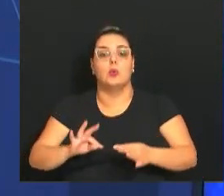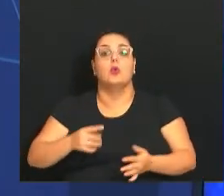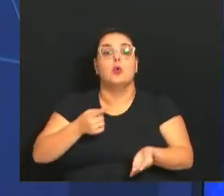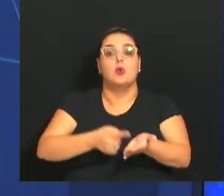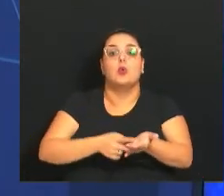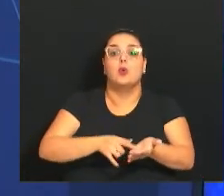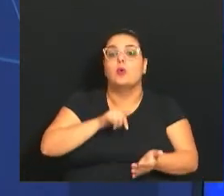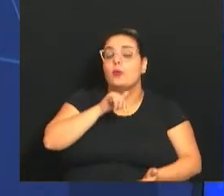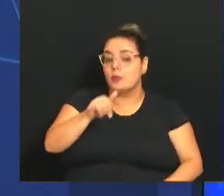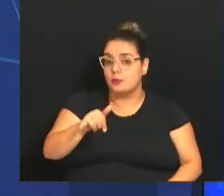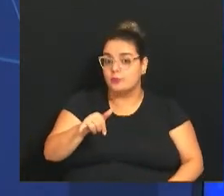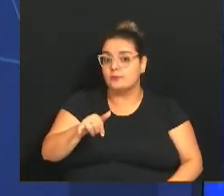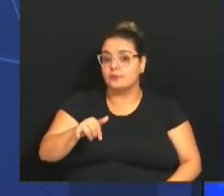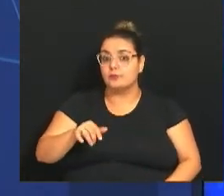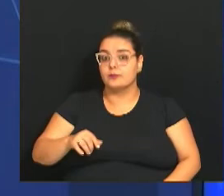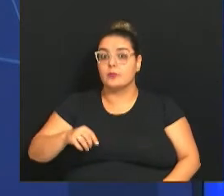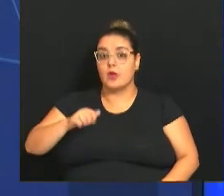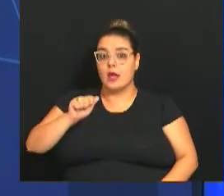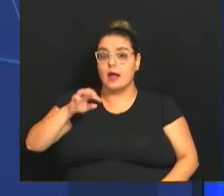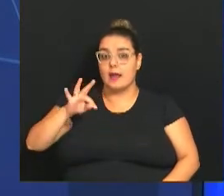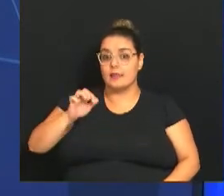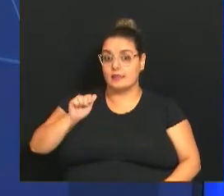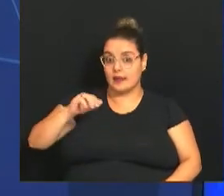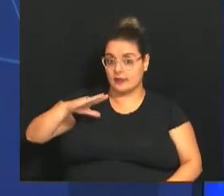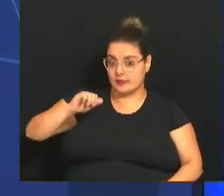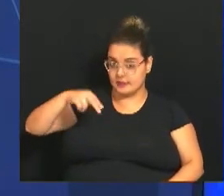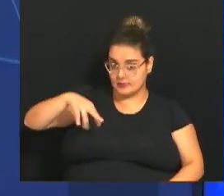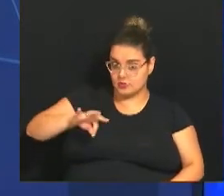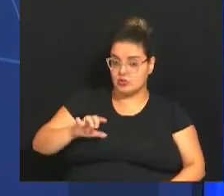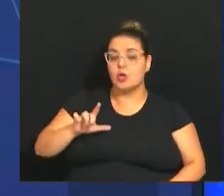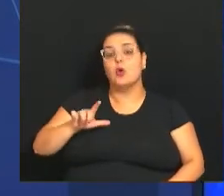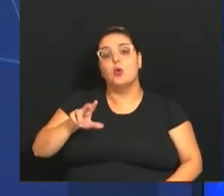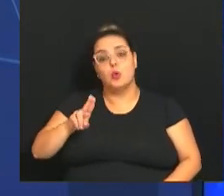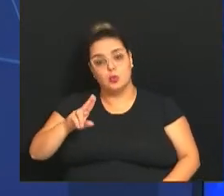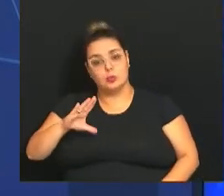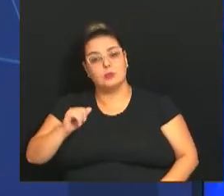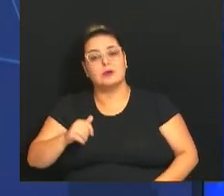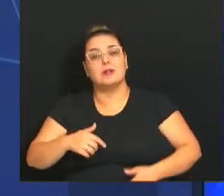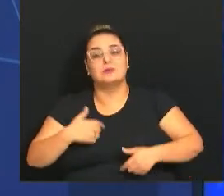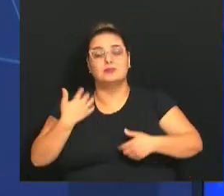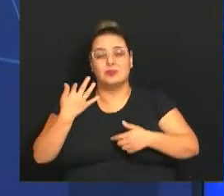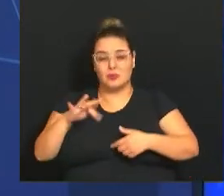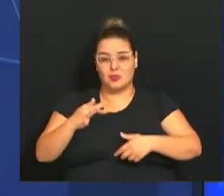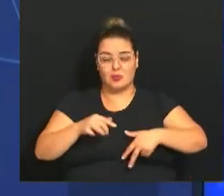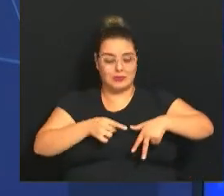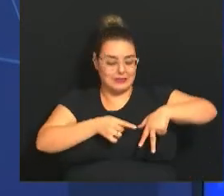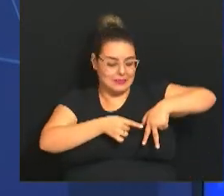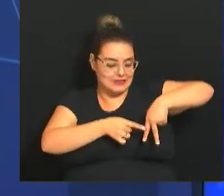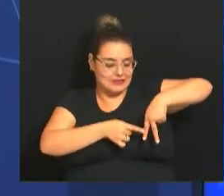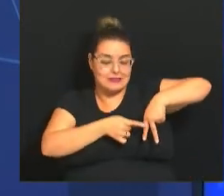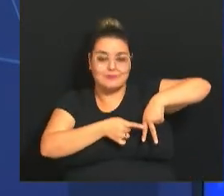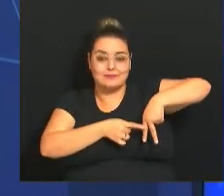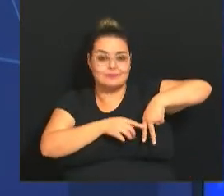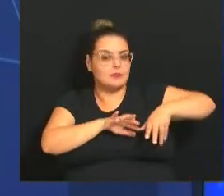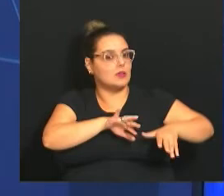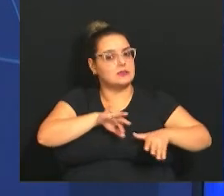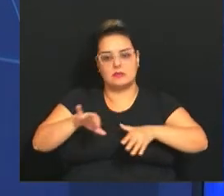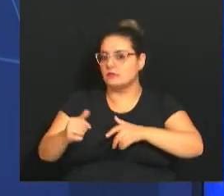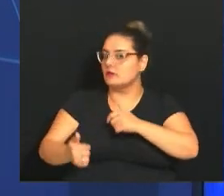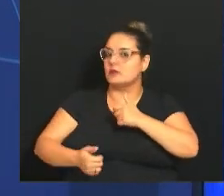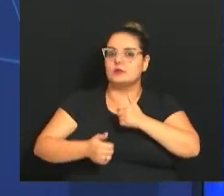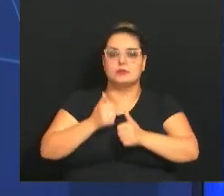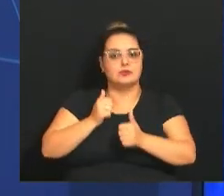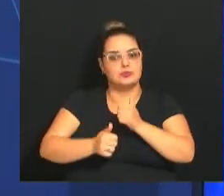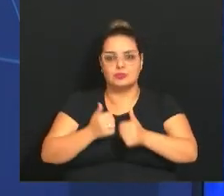que o atacante Luca ainda está com dores na coxa e está fora do confronto. Então, de acordo com